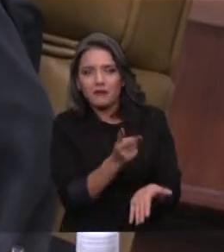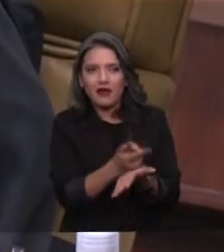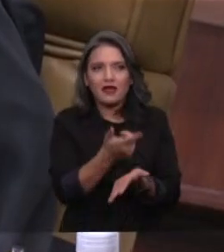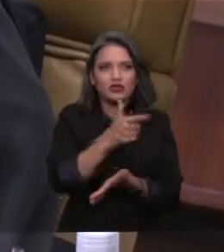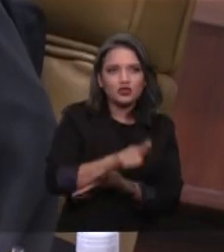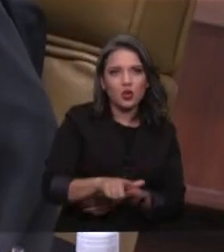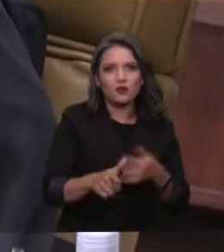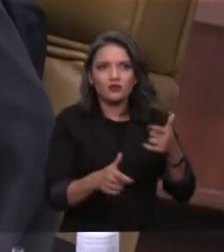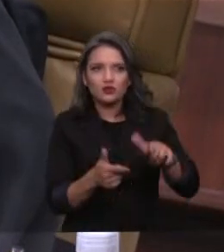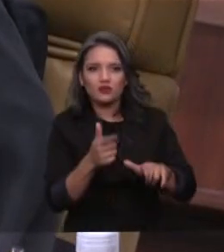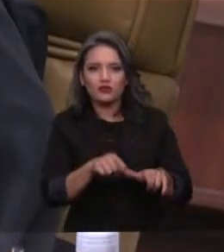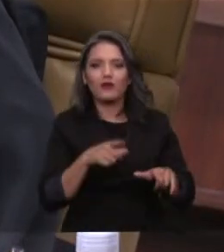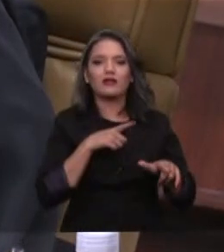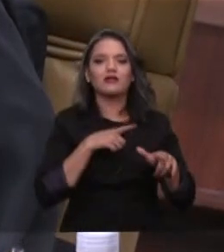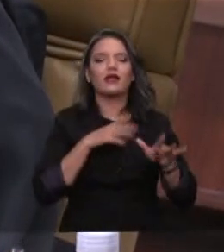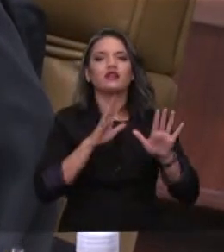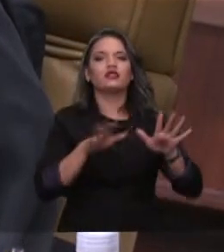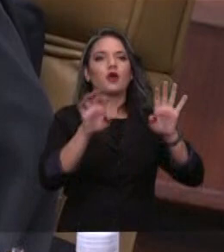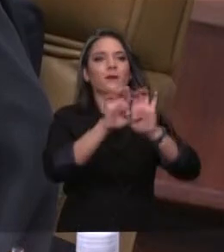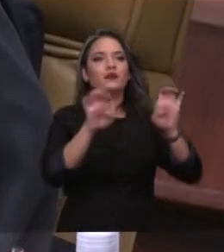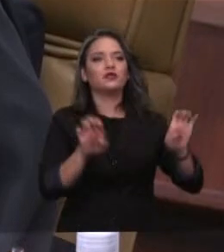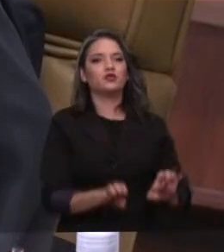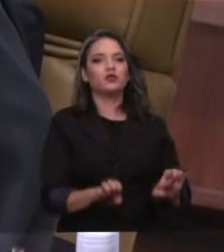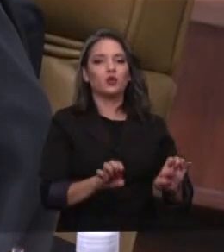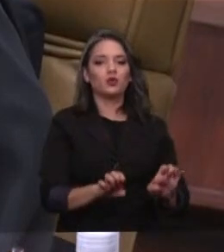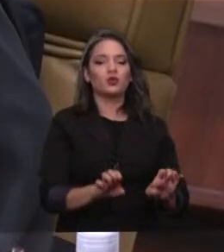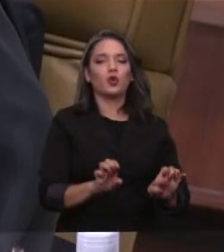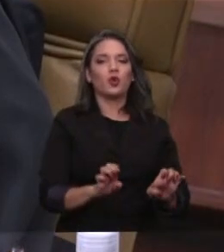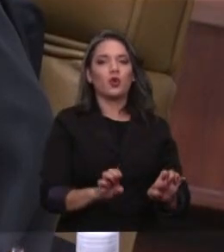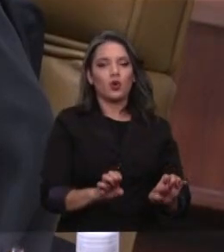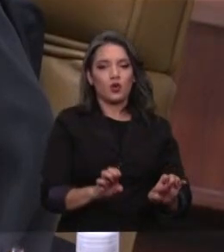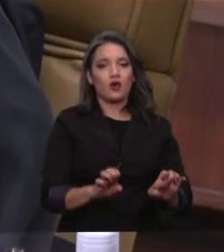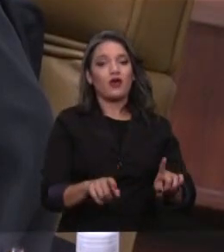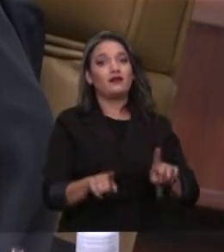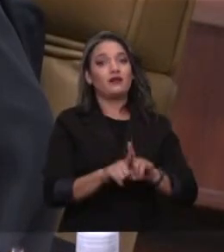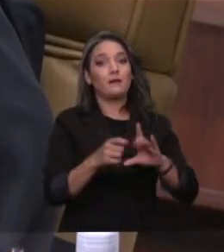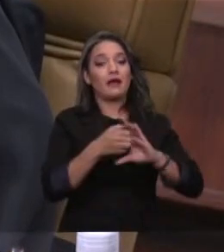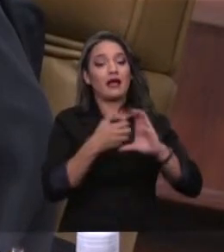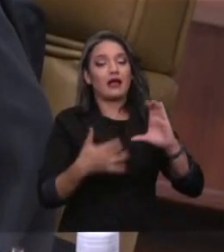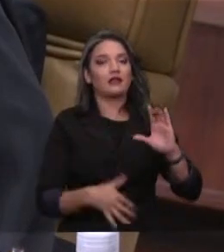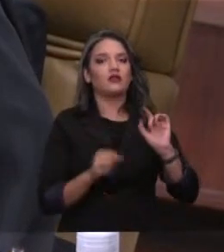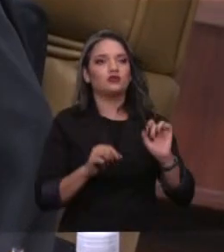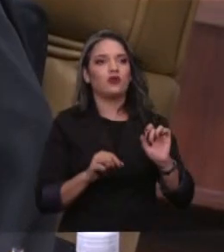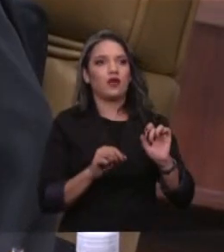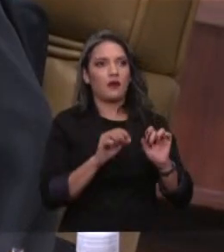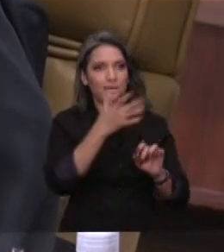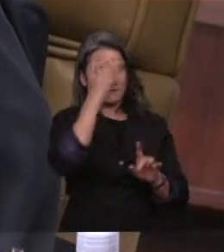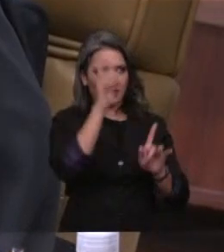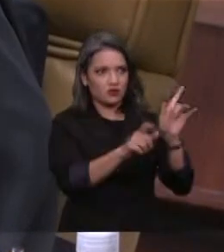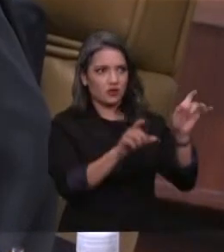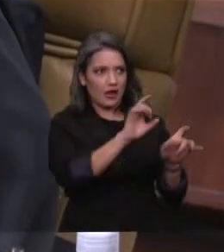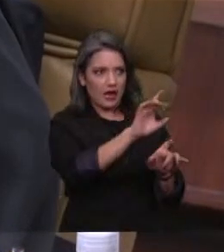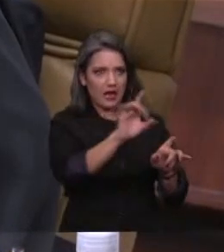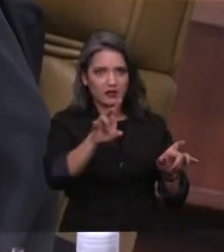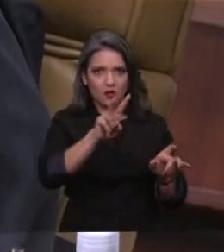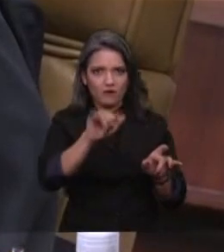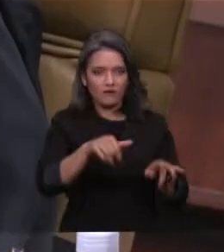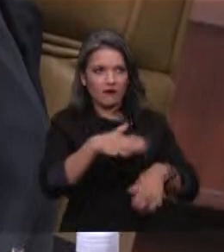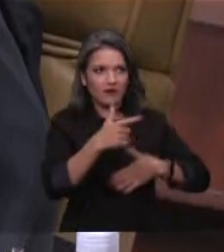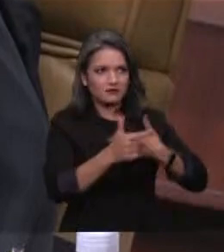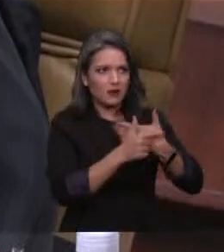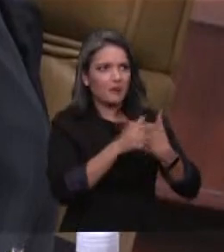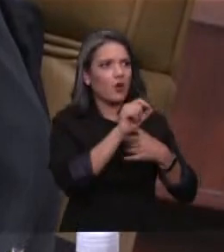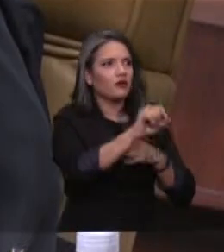além de ordenada estruturalmente e que tenha como característica a divisão de tarefas para o fim de perpetrar